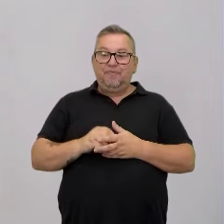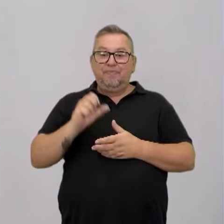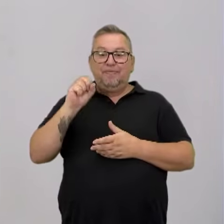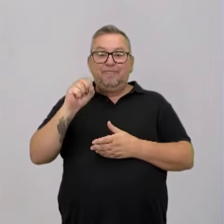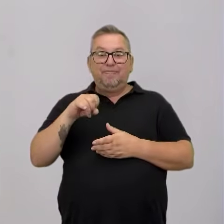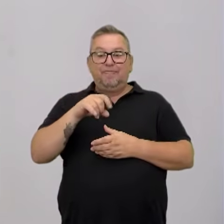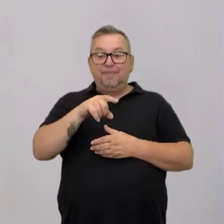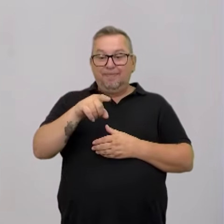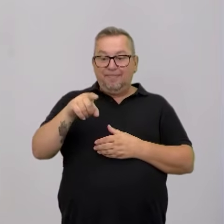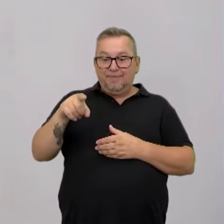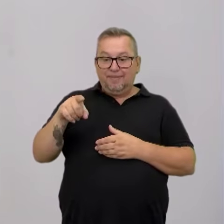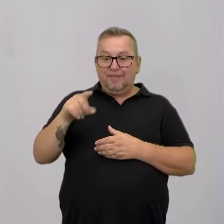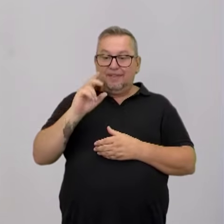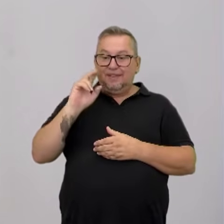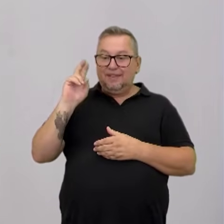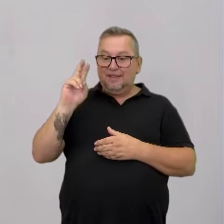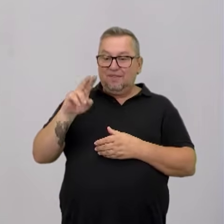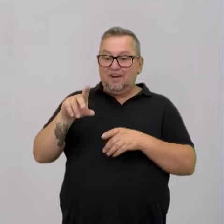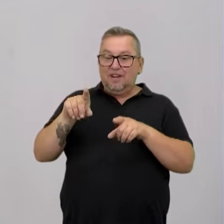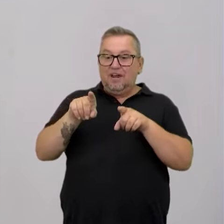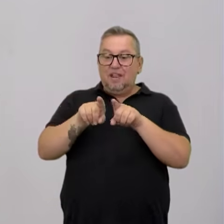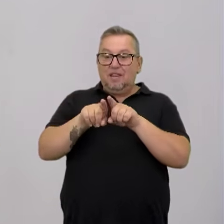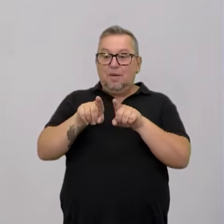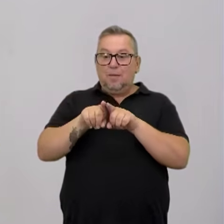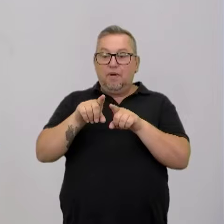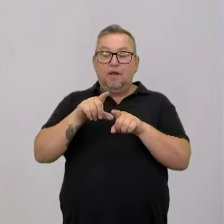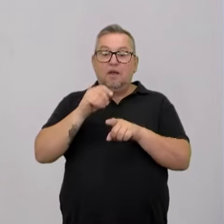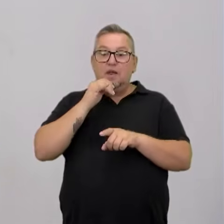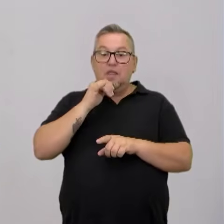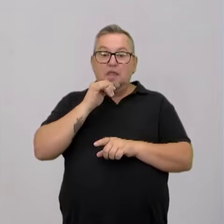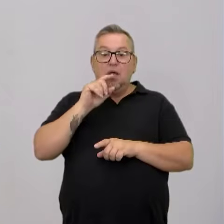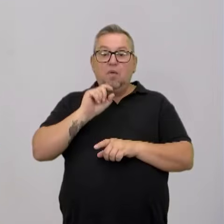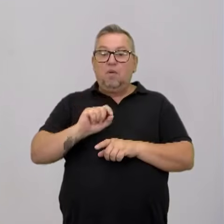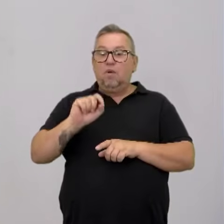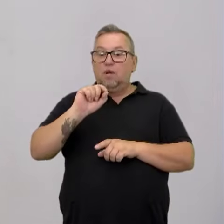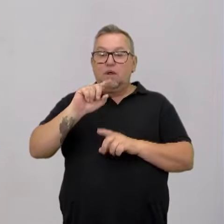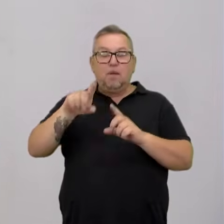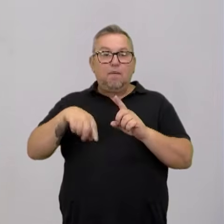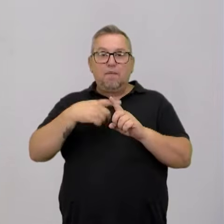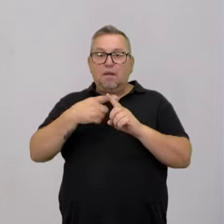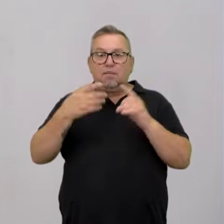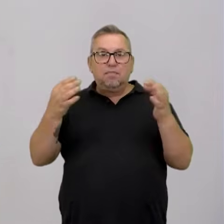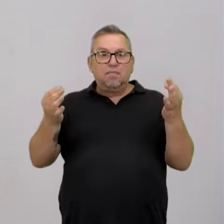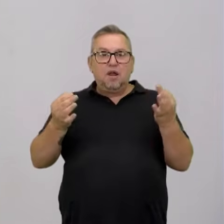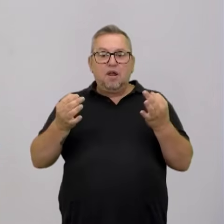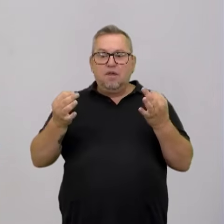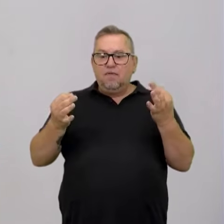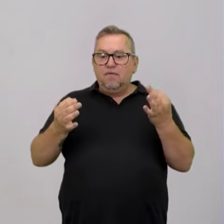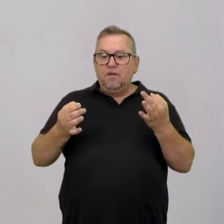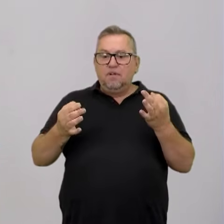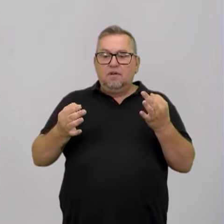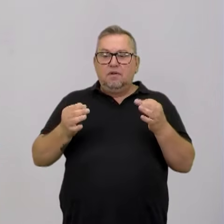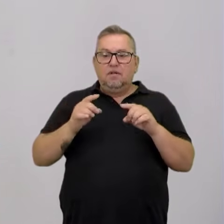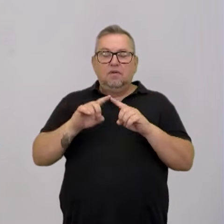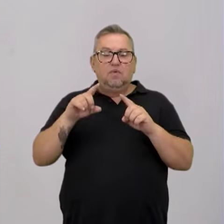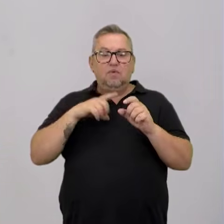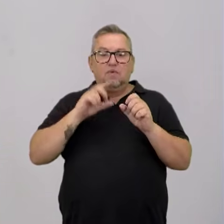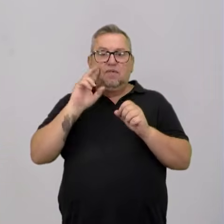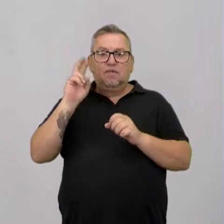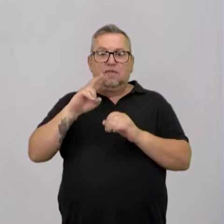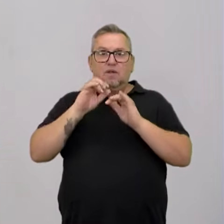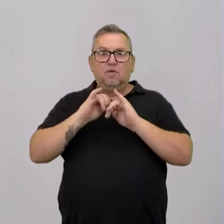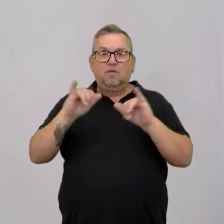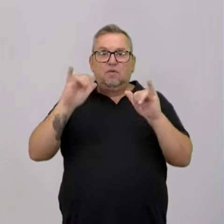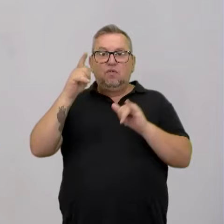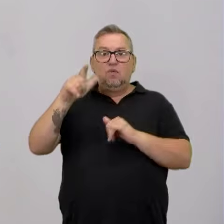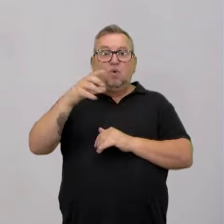você observar um que é mais para afrodescendentes, né? Você vai observar que a notícia é